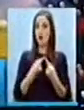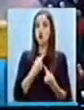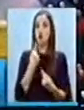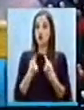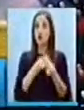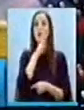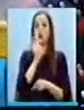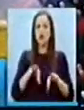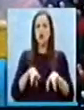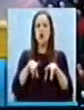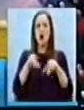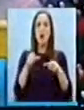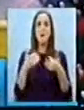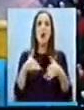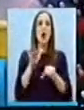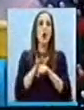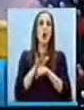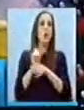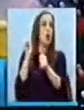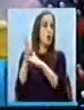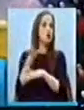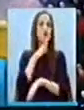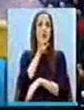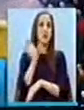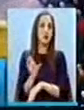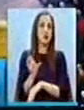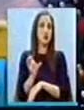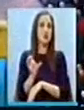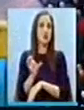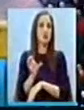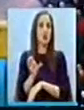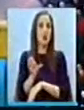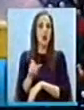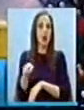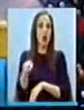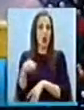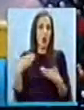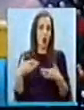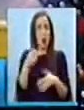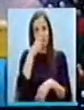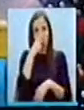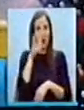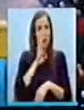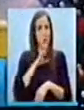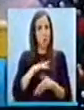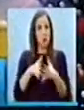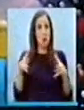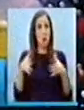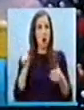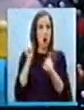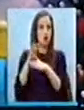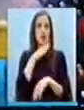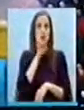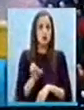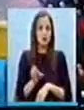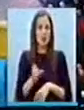evoluíram, mas à custa de outros que, de certa maneira, compraram direitos de emissões. E isto não foi mais uma questão de